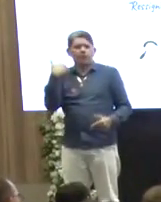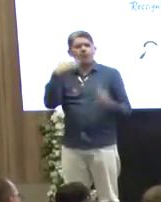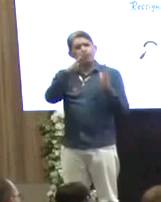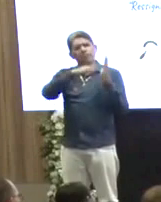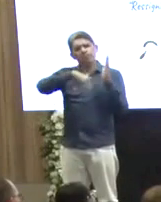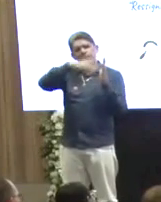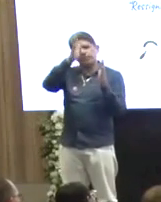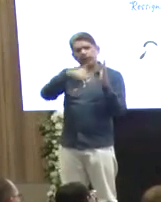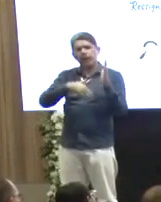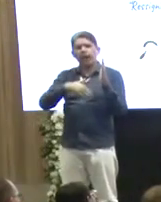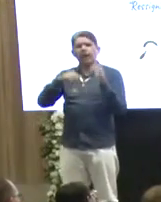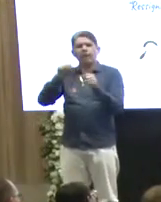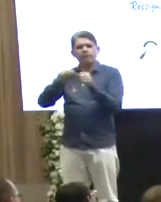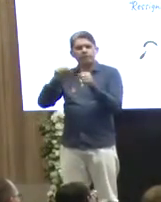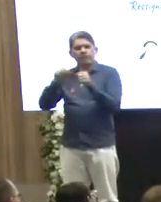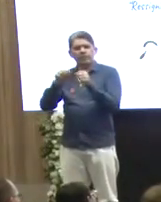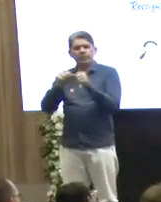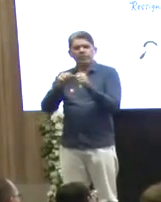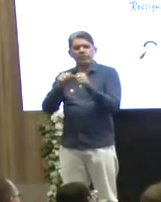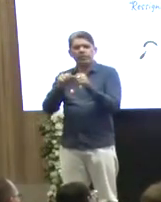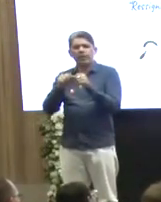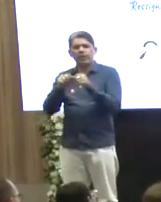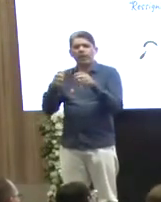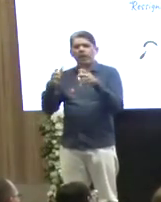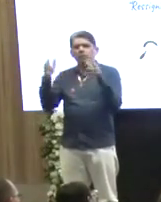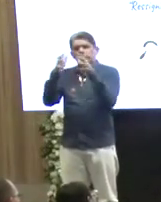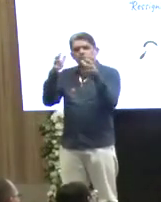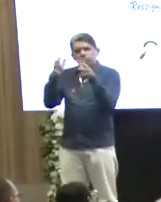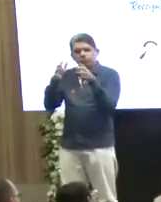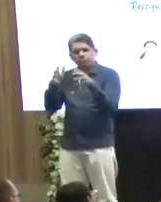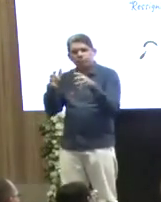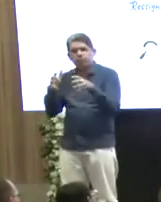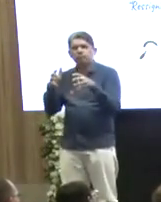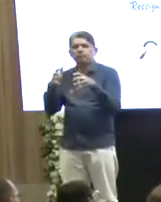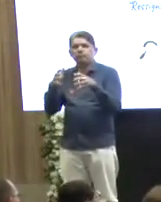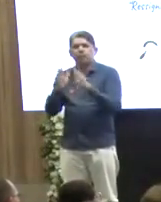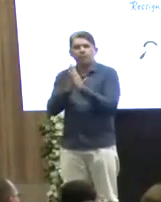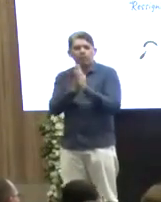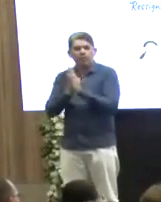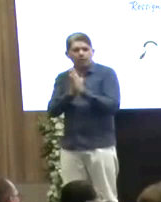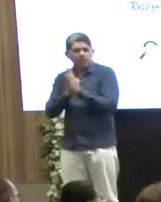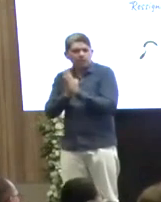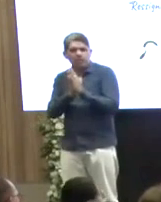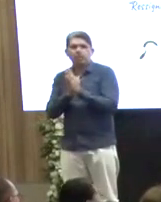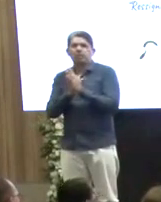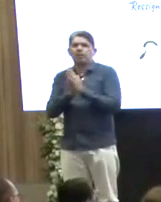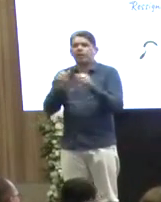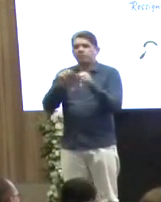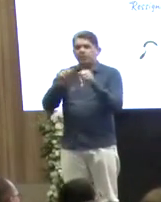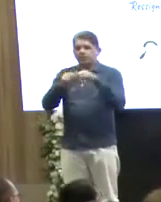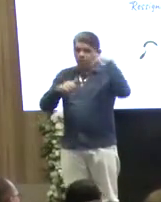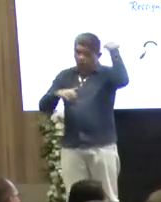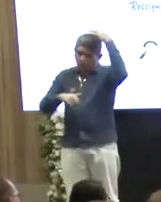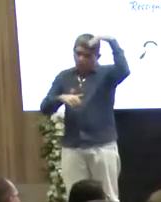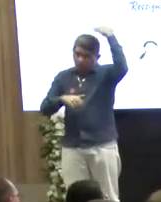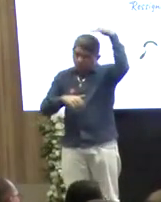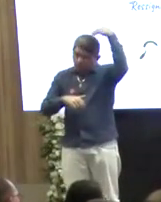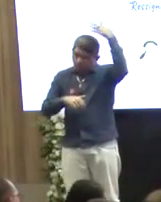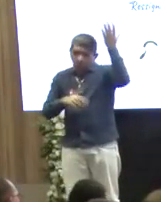realmente essas culturas para a sala de aula, não só no dia da consciência